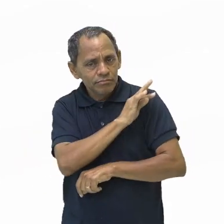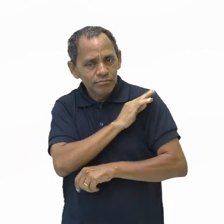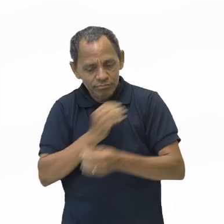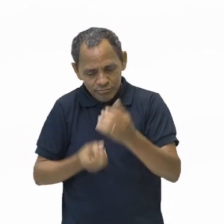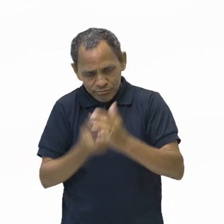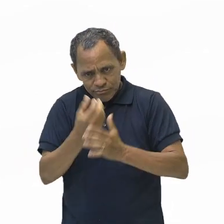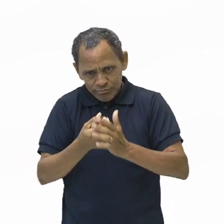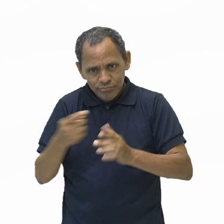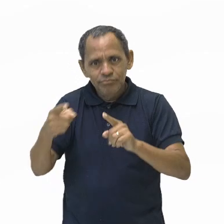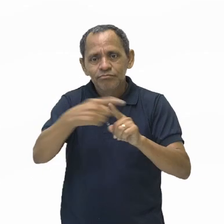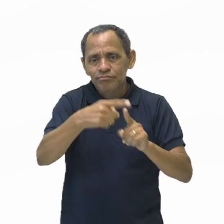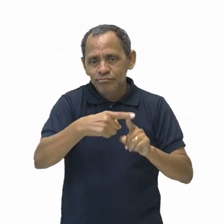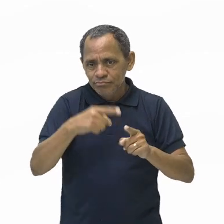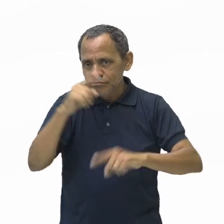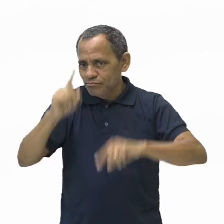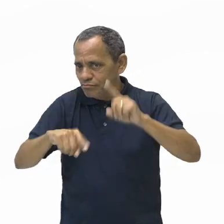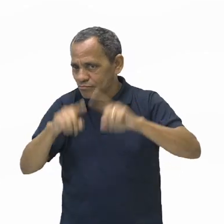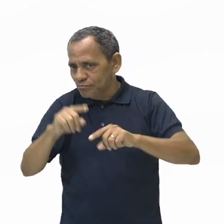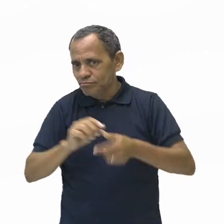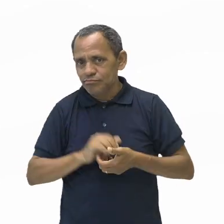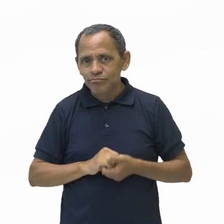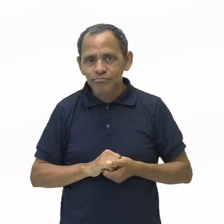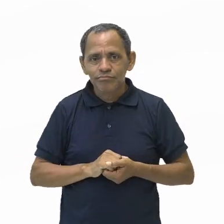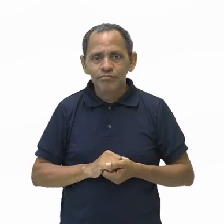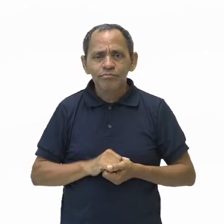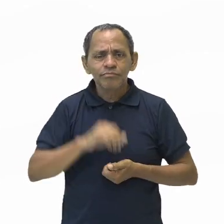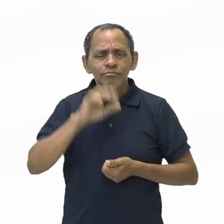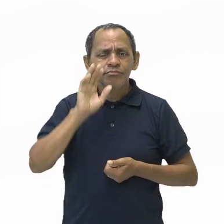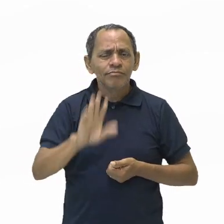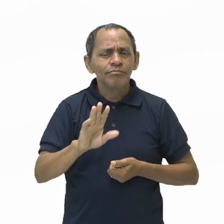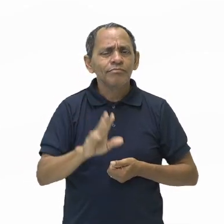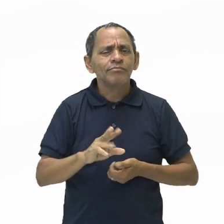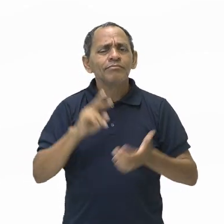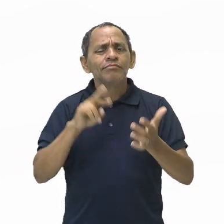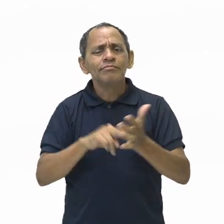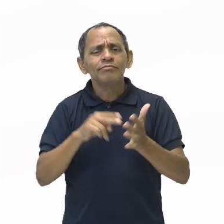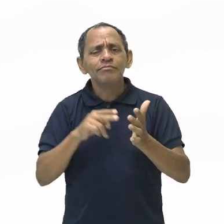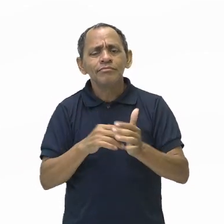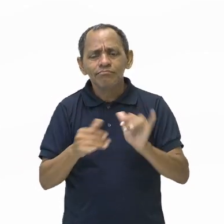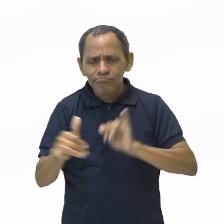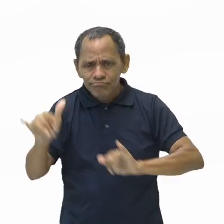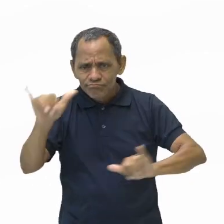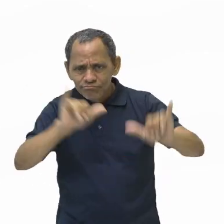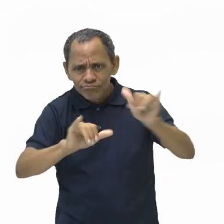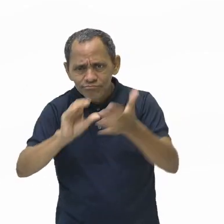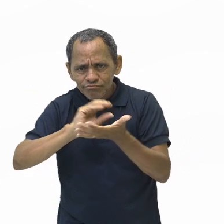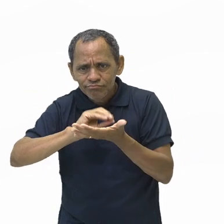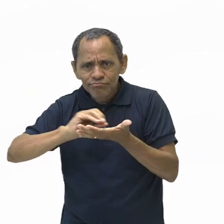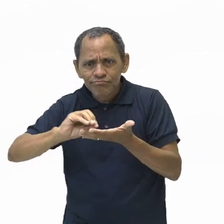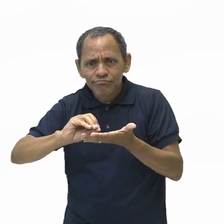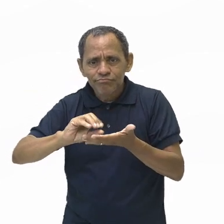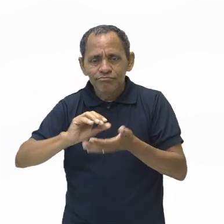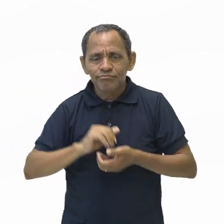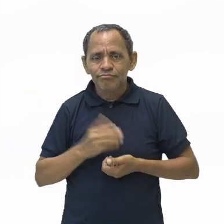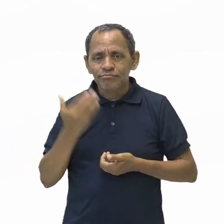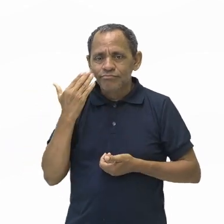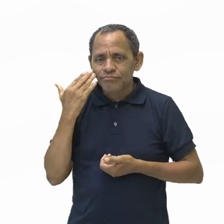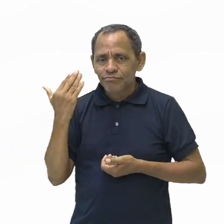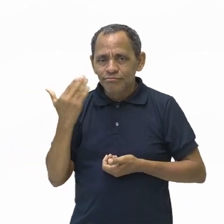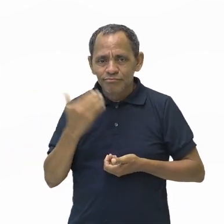materiais. Mas, afinal, o que é química orgânica? Dê uma